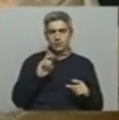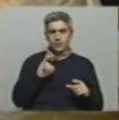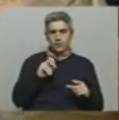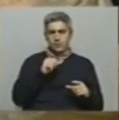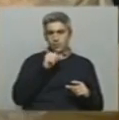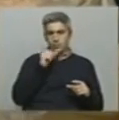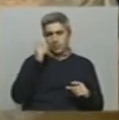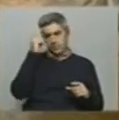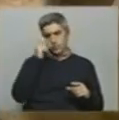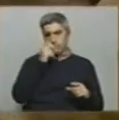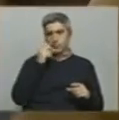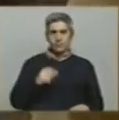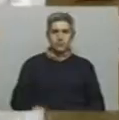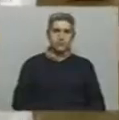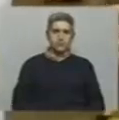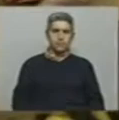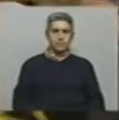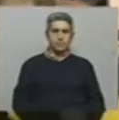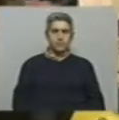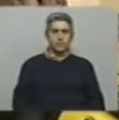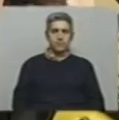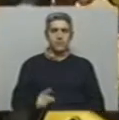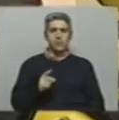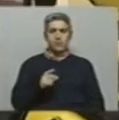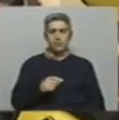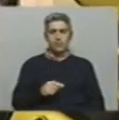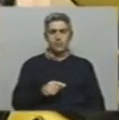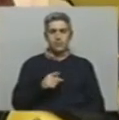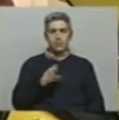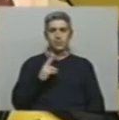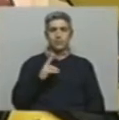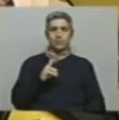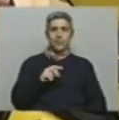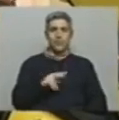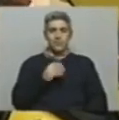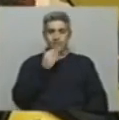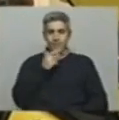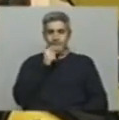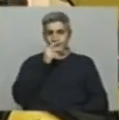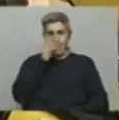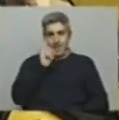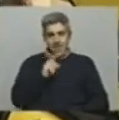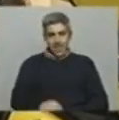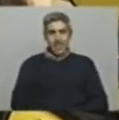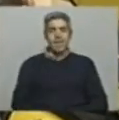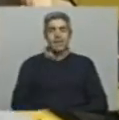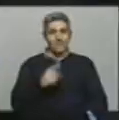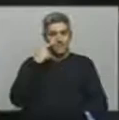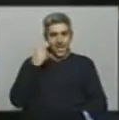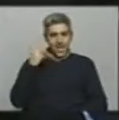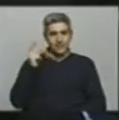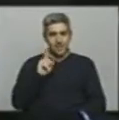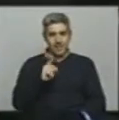cabra azul, pronto, chama-se cabra azul. Olha, e diga-me o que é que traz aqui. Olha a galinha. Essa é a jurema. Esta é que é a famosa jurema. Essa vem sempre comigo. É com esta galinha que viaja. Sim,